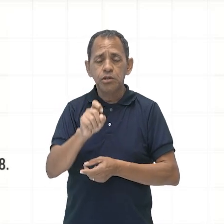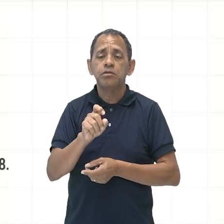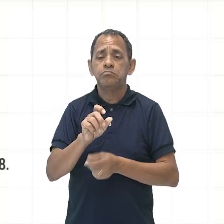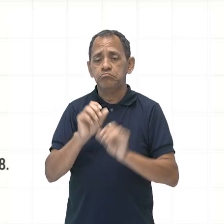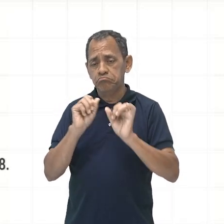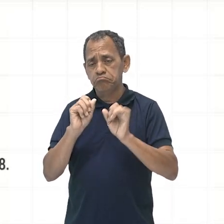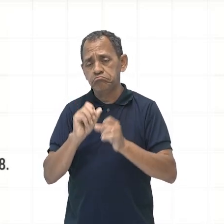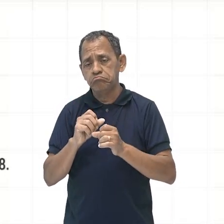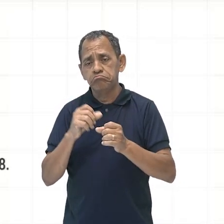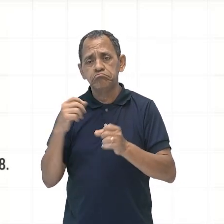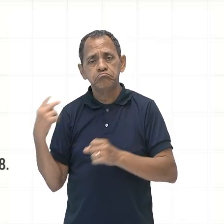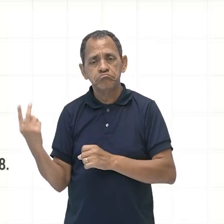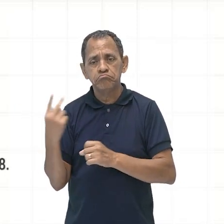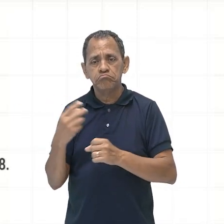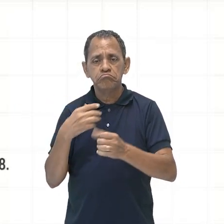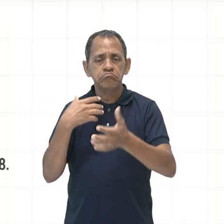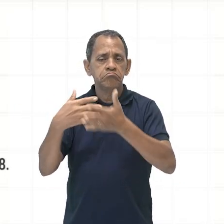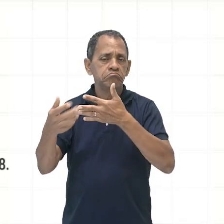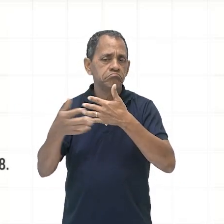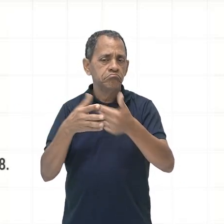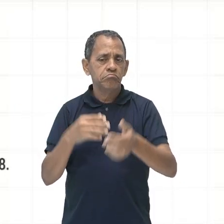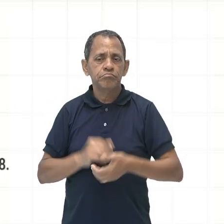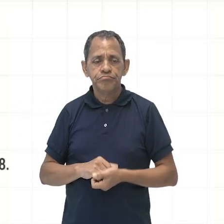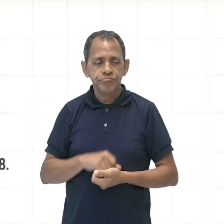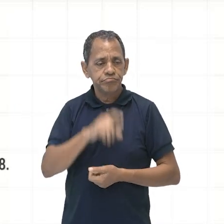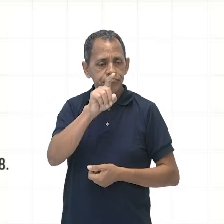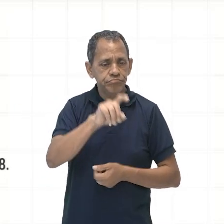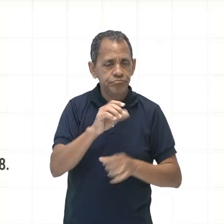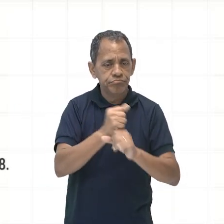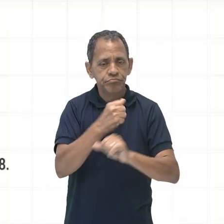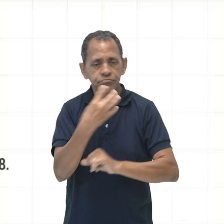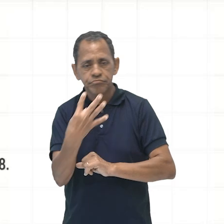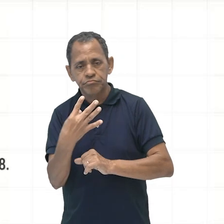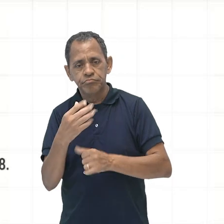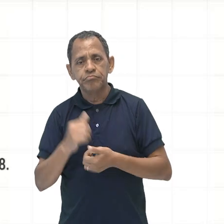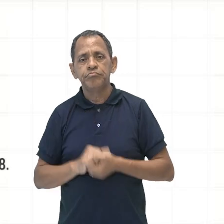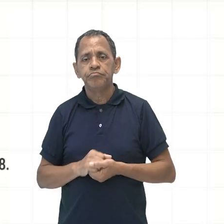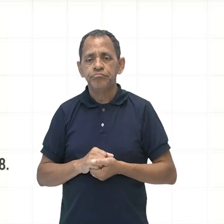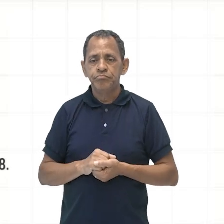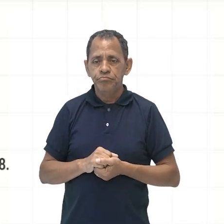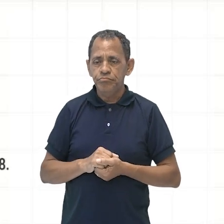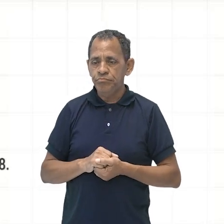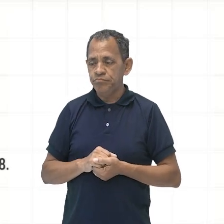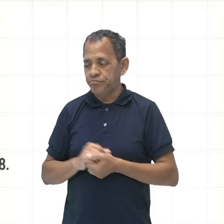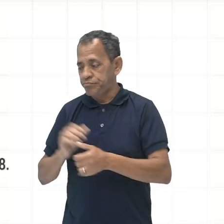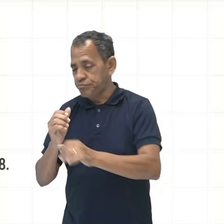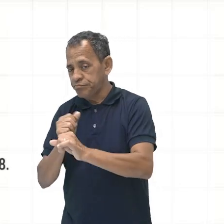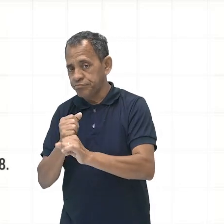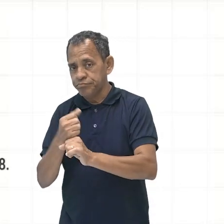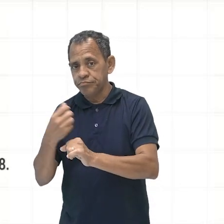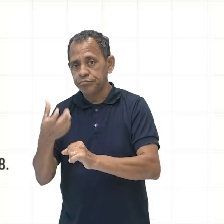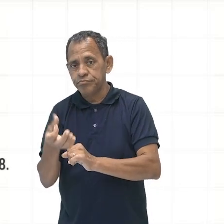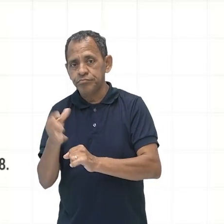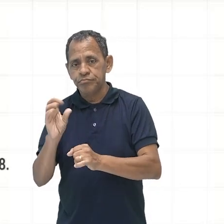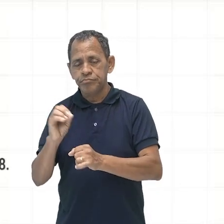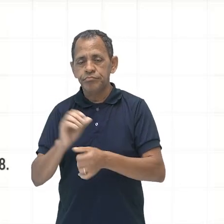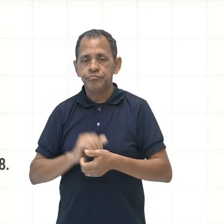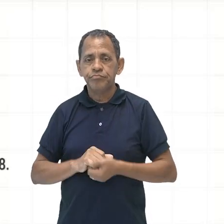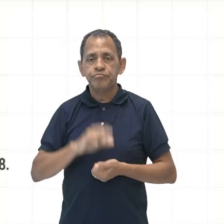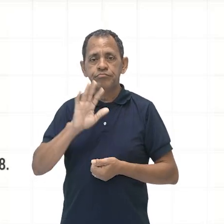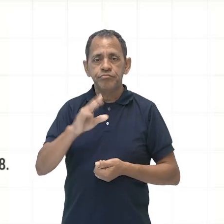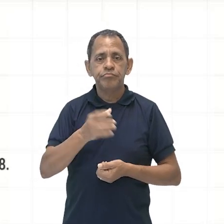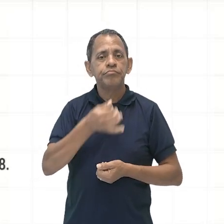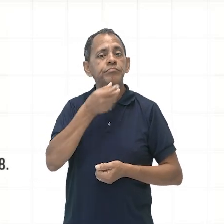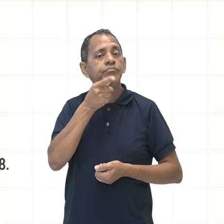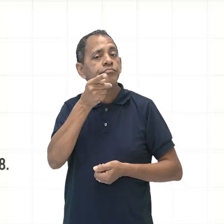coisa, né? Porque aí, se o x fosse 4, já ia me dar um volume de 60. E assim sucessivamente. Mas como ele disse que o